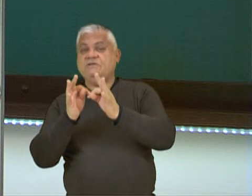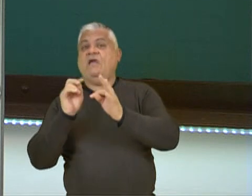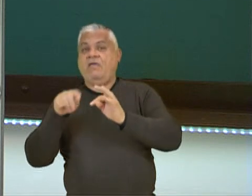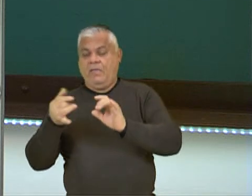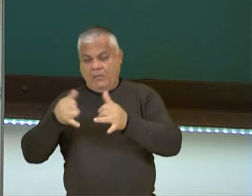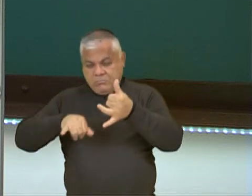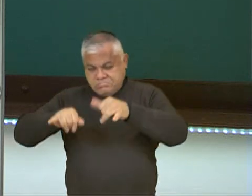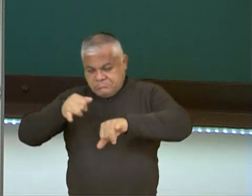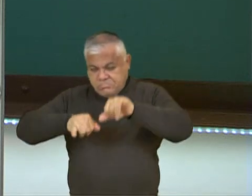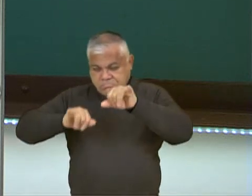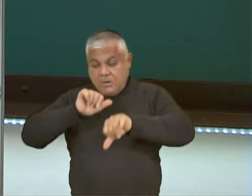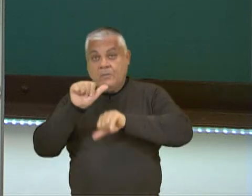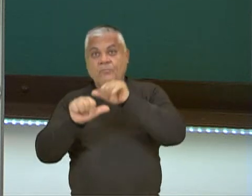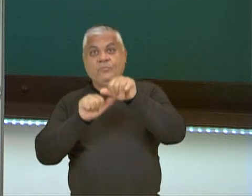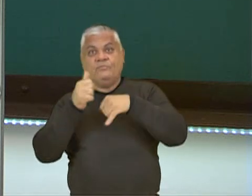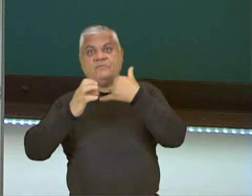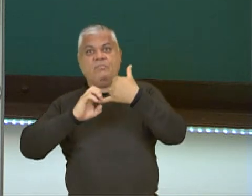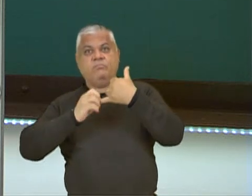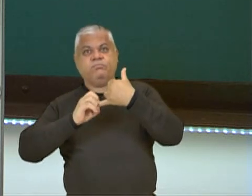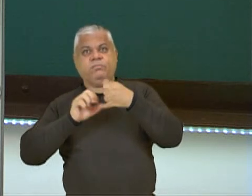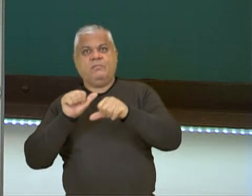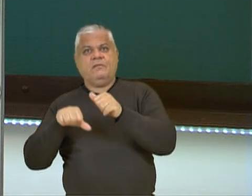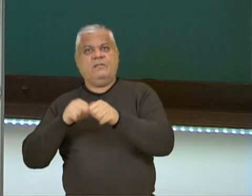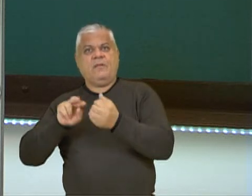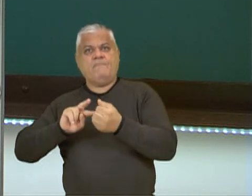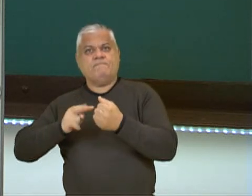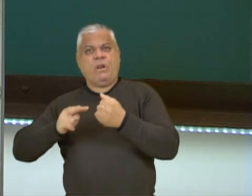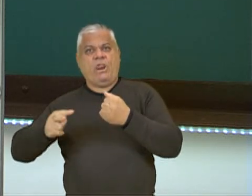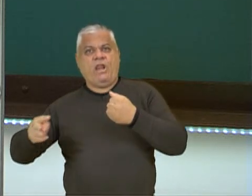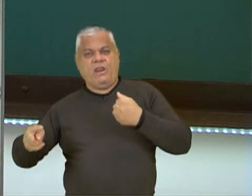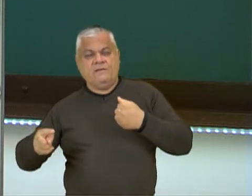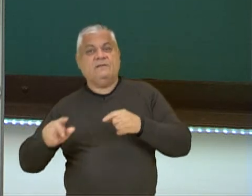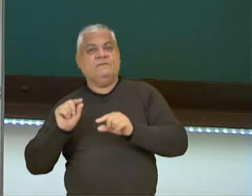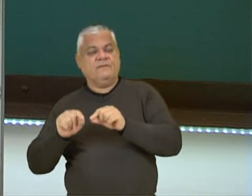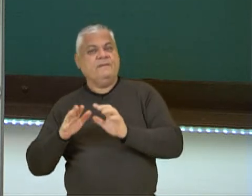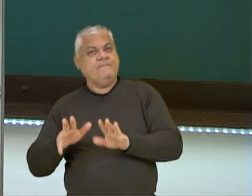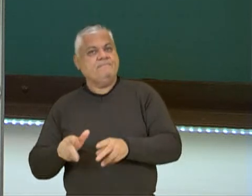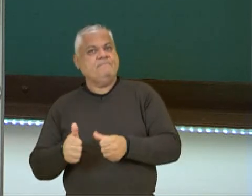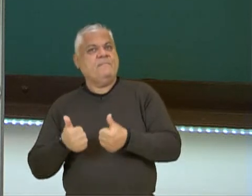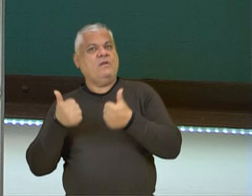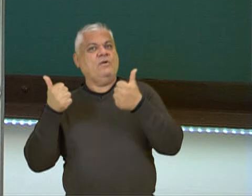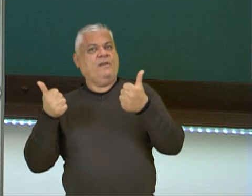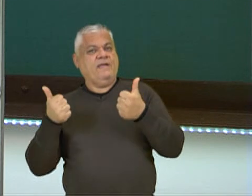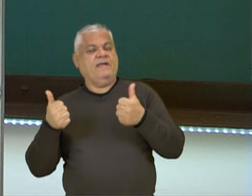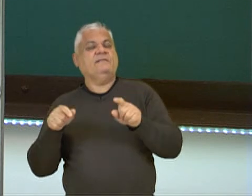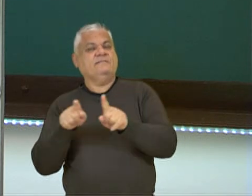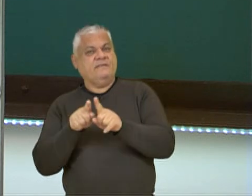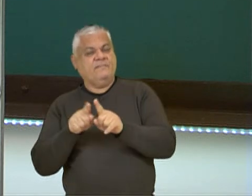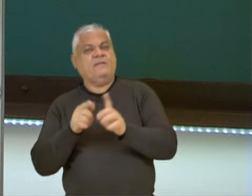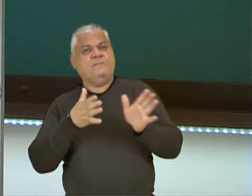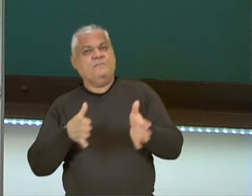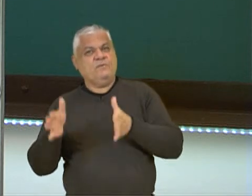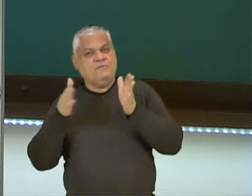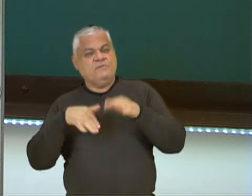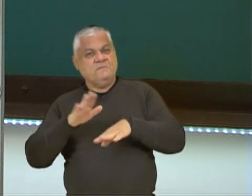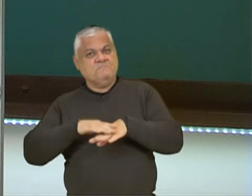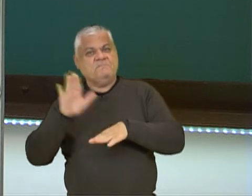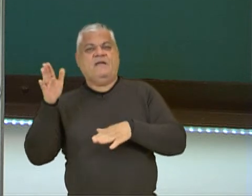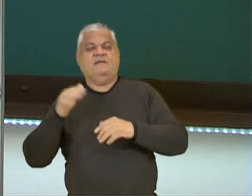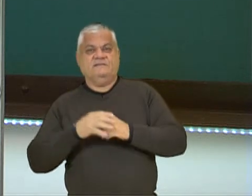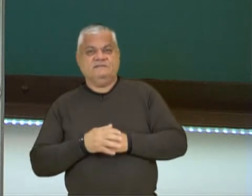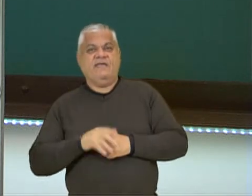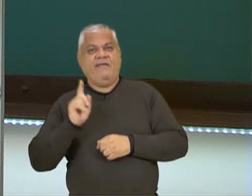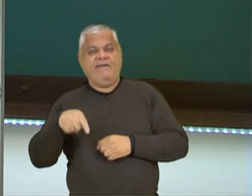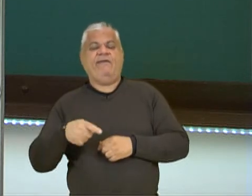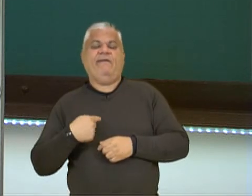tecnologia desenvolvida para a vida, né? Para melhorar alguma característica e produzir mais. Então, são